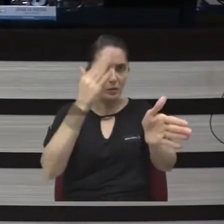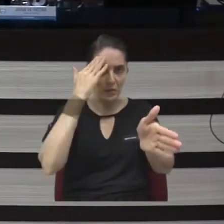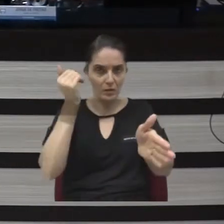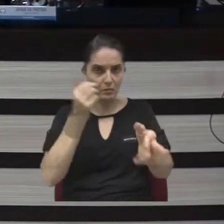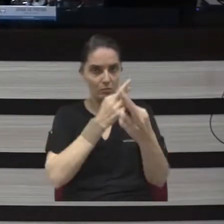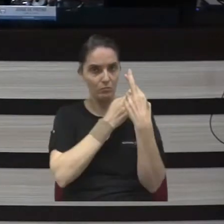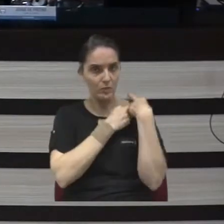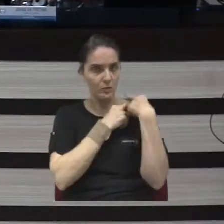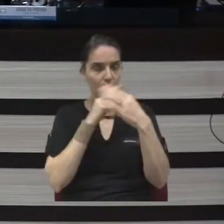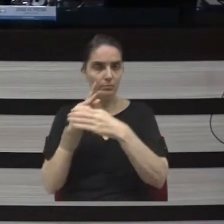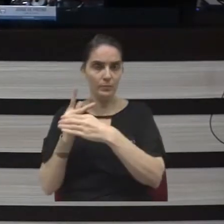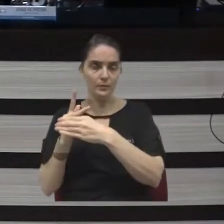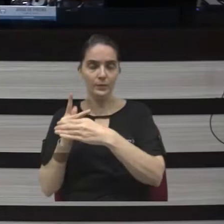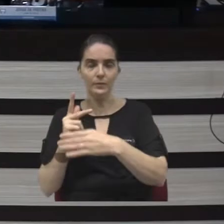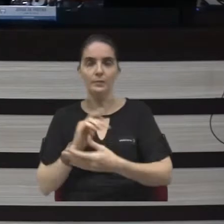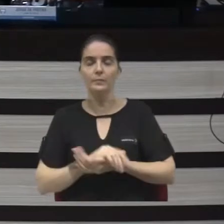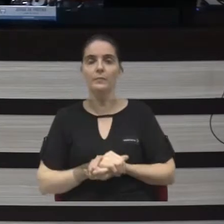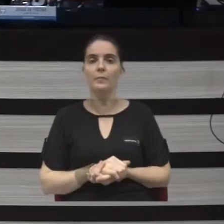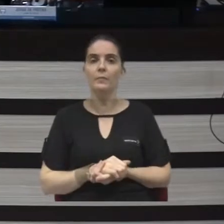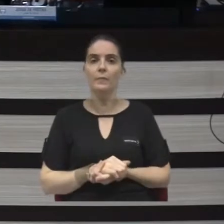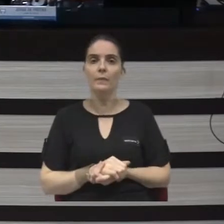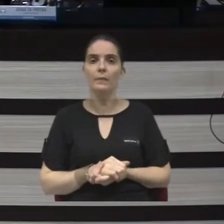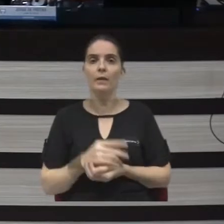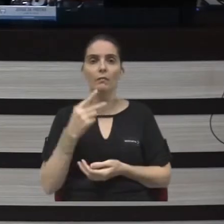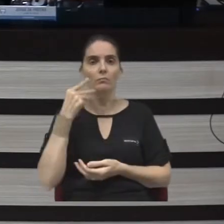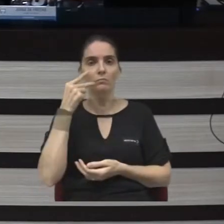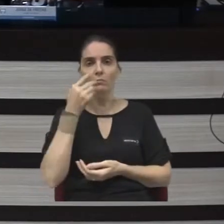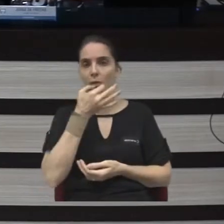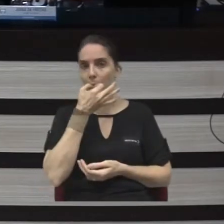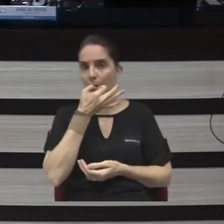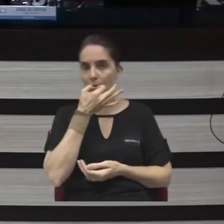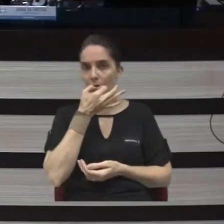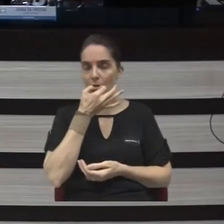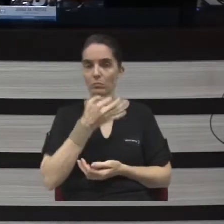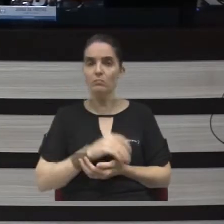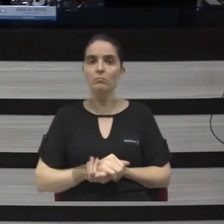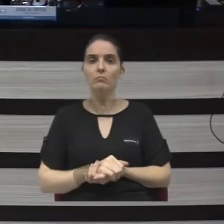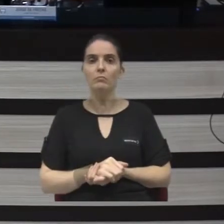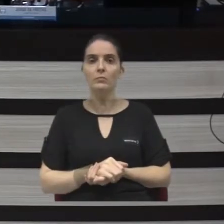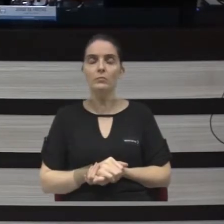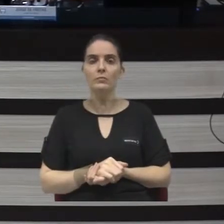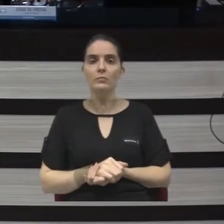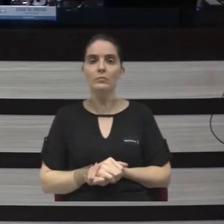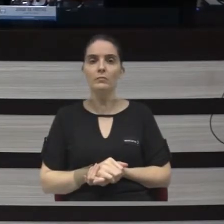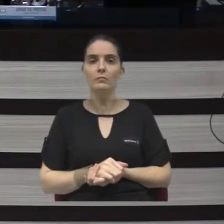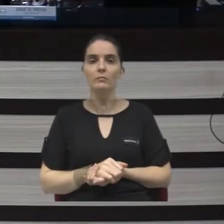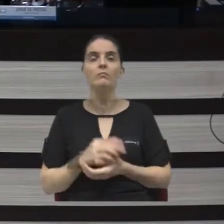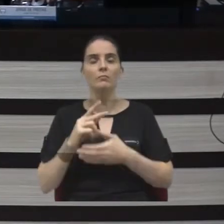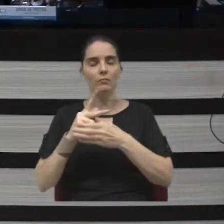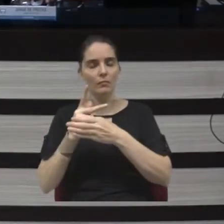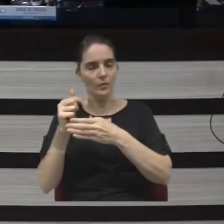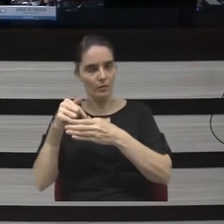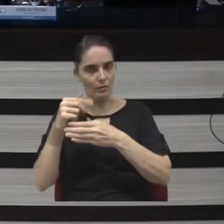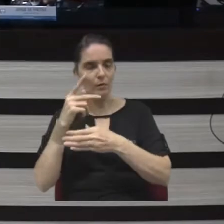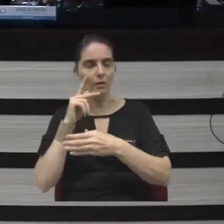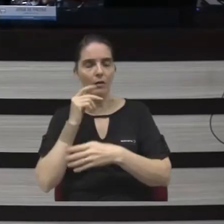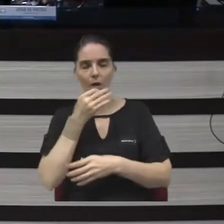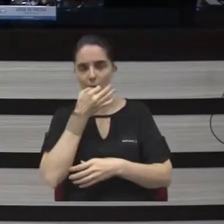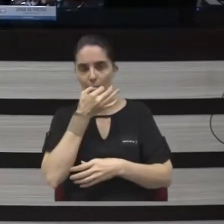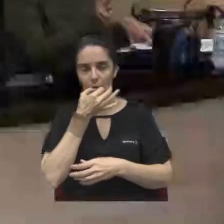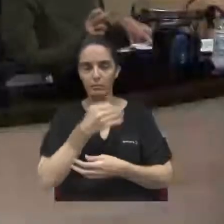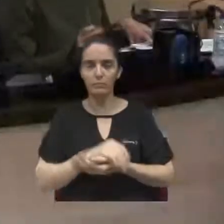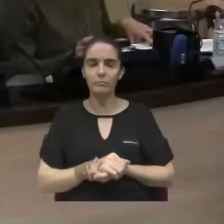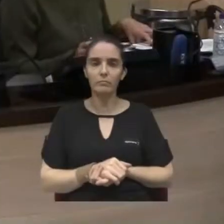Táxi. Algum vereador deseja discutir o requerimento? Para discutir o requerimento, o vereador Helder do Táxi. Senhor